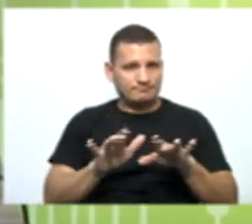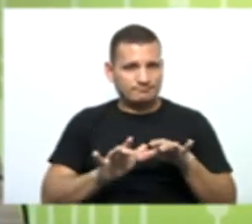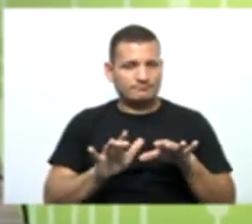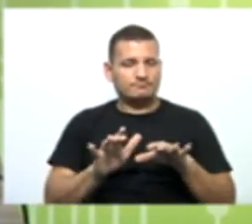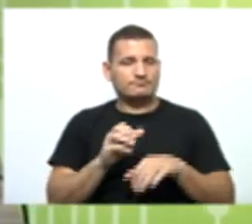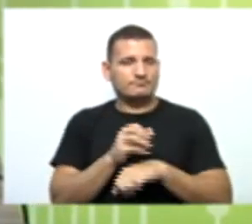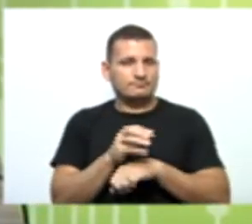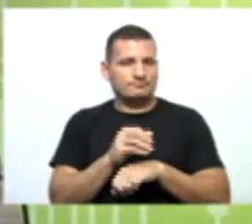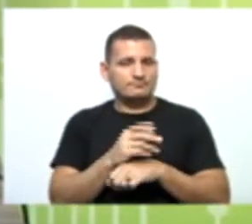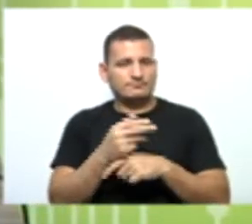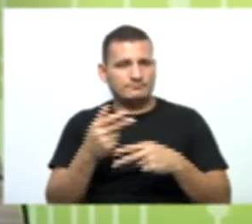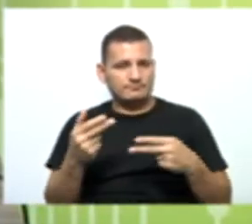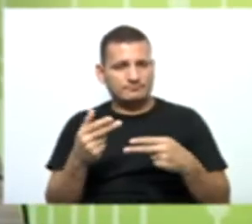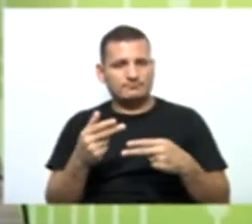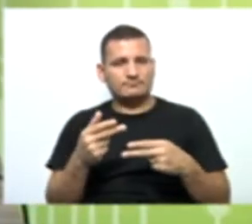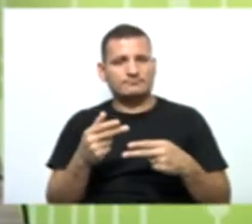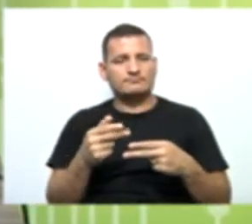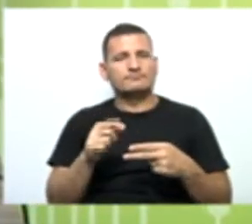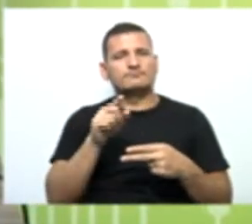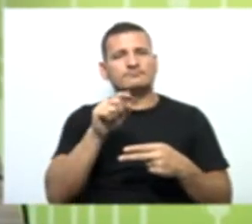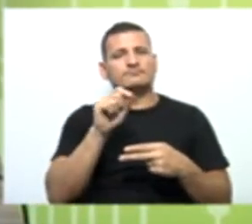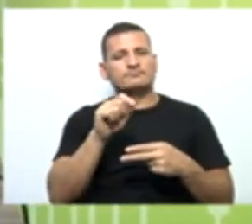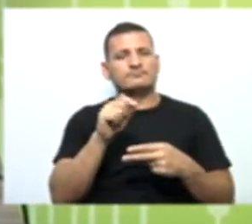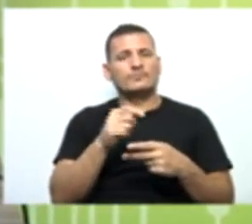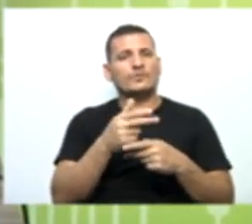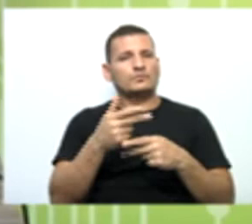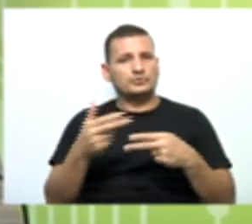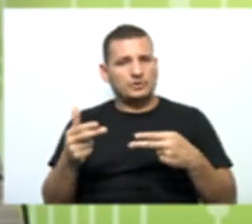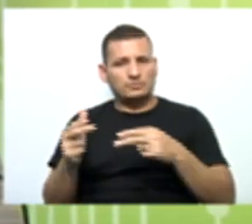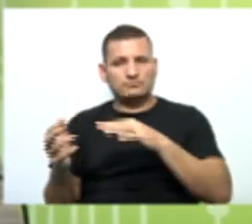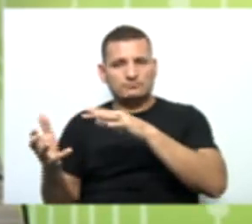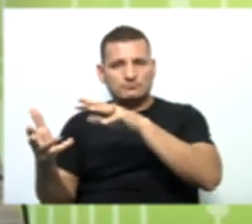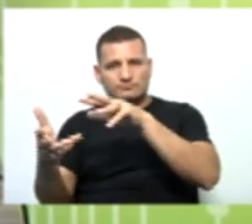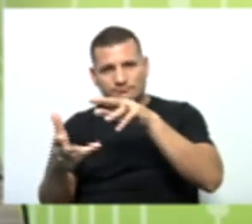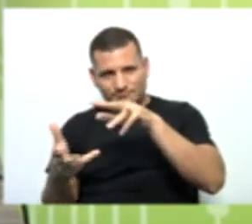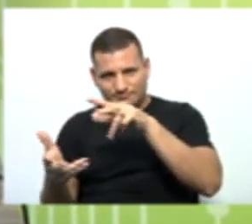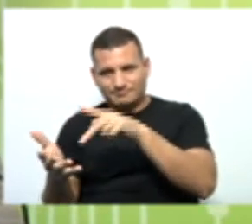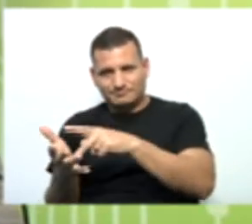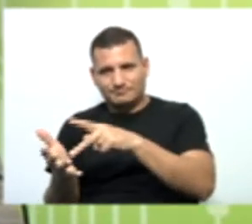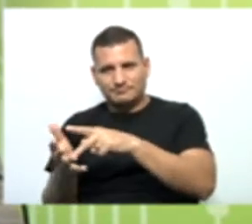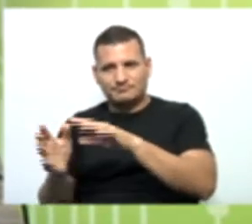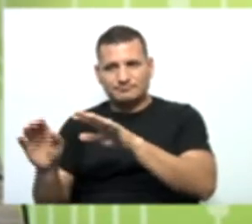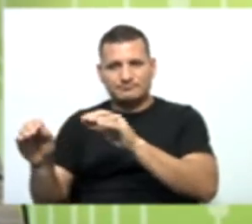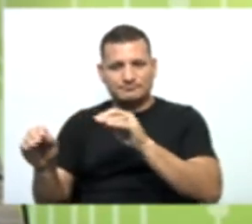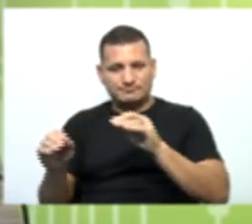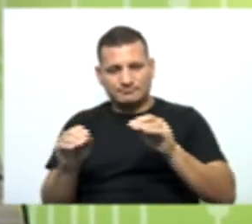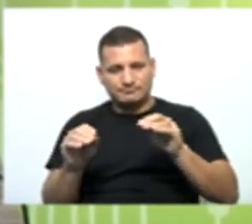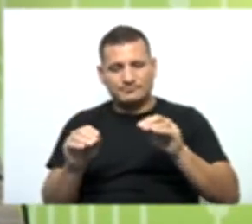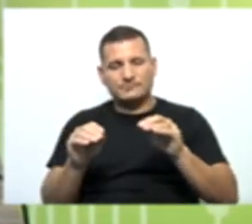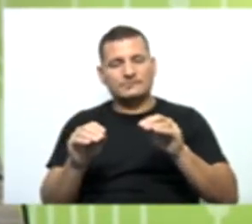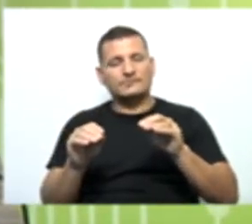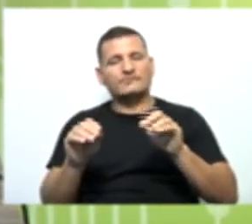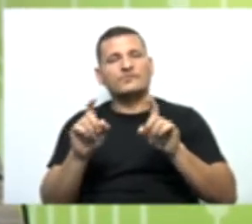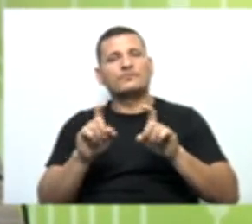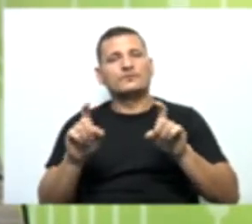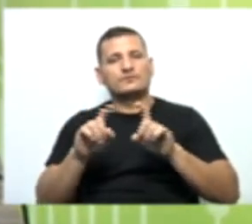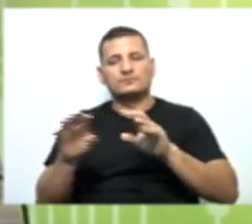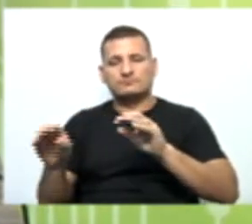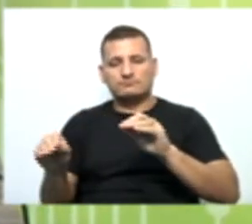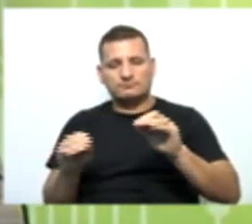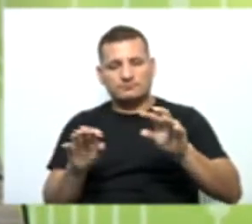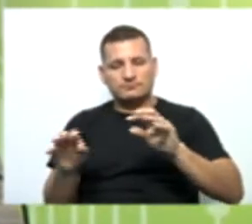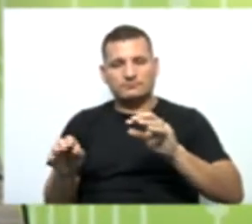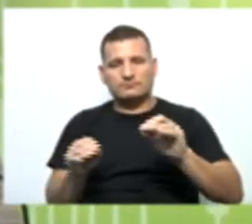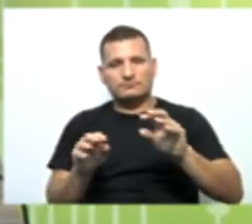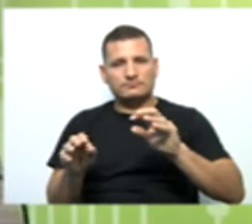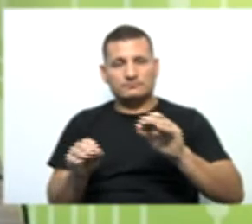objetos, você vai pegar os objetos do mundo real e transformá-los em elementos que possam ser inseridos no seu